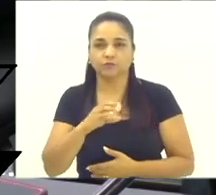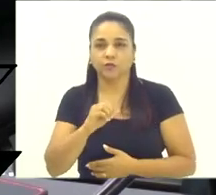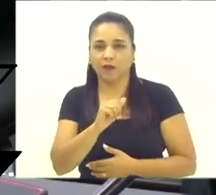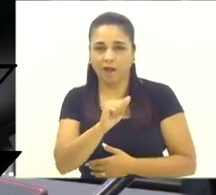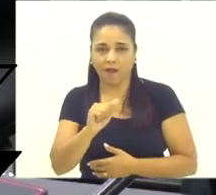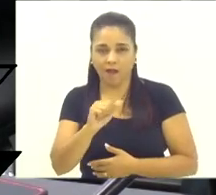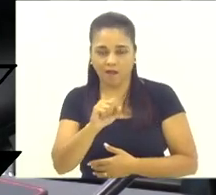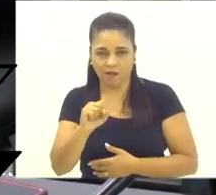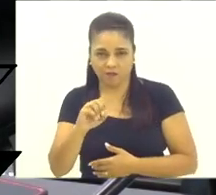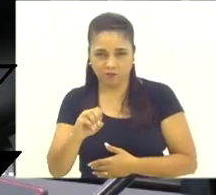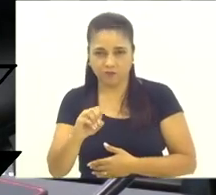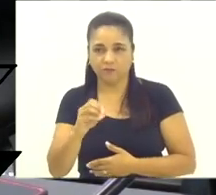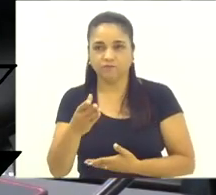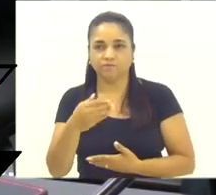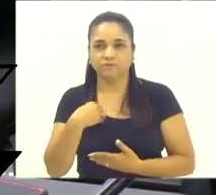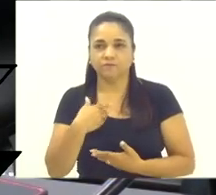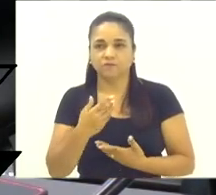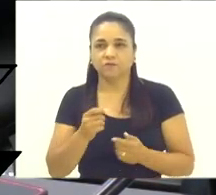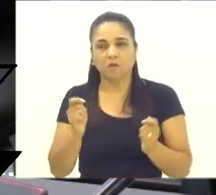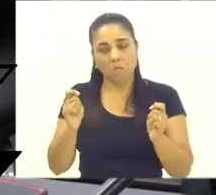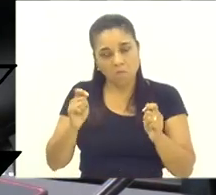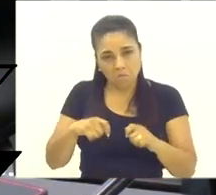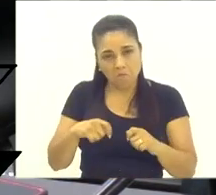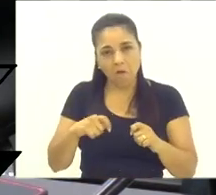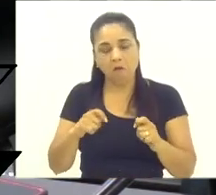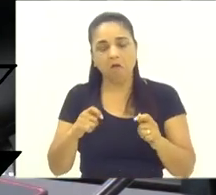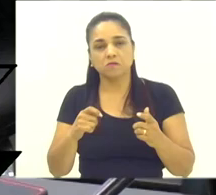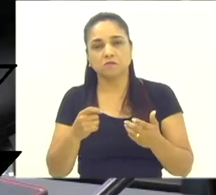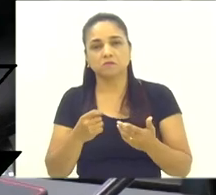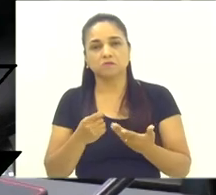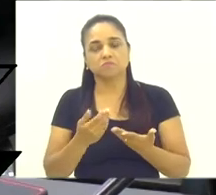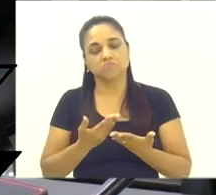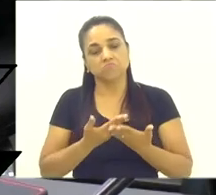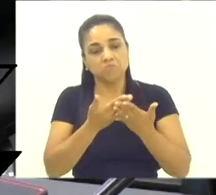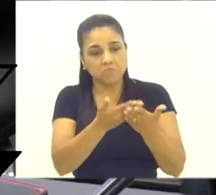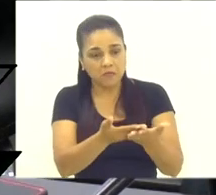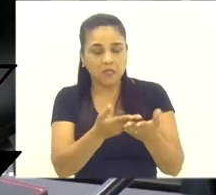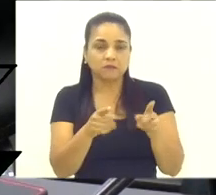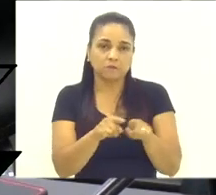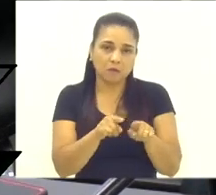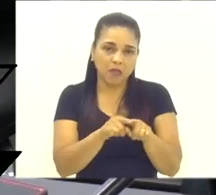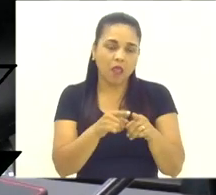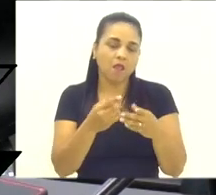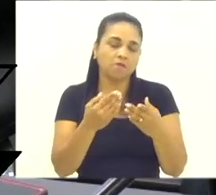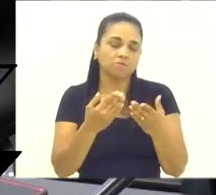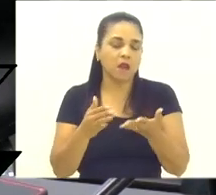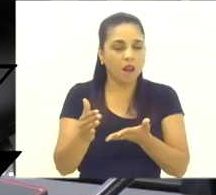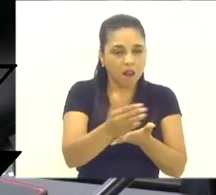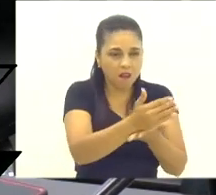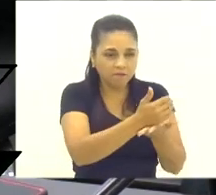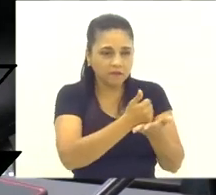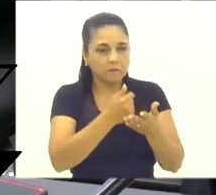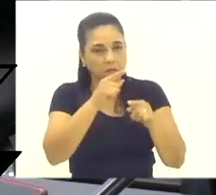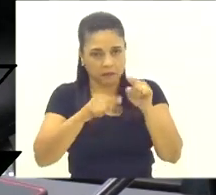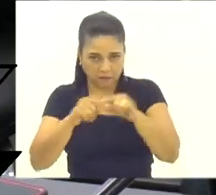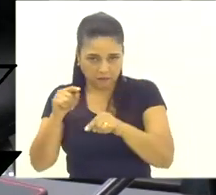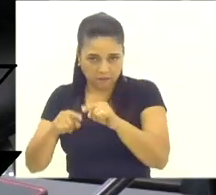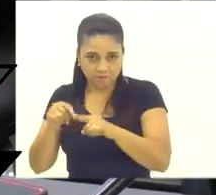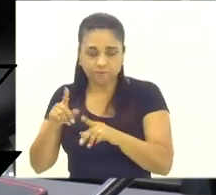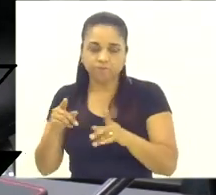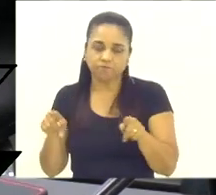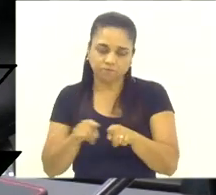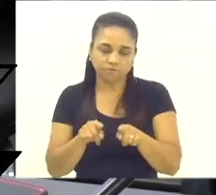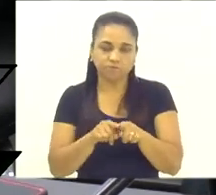Se eu ficar sabendo depois posso mandar também junto com os materiais a gente pode fazer esse levantamento aí sobre